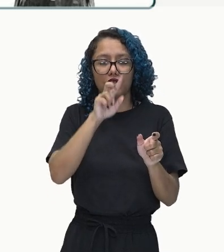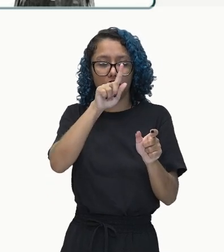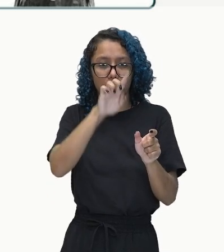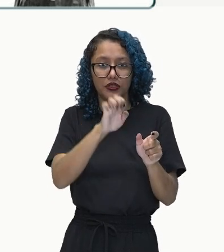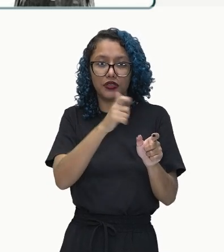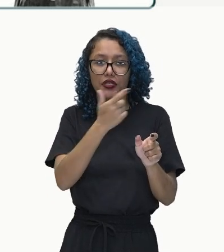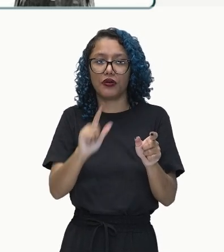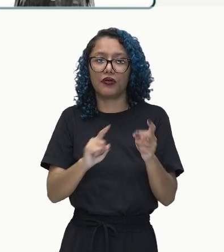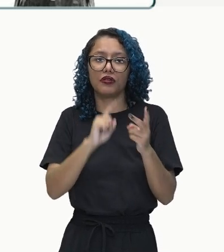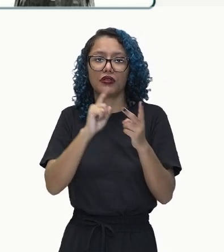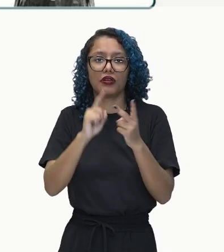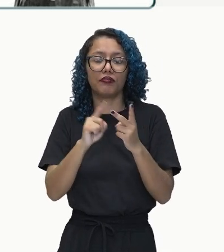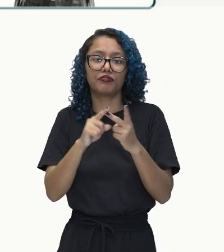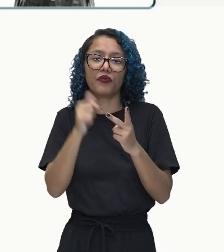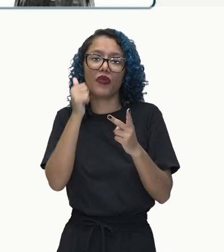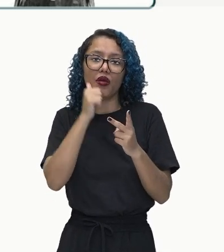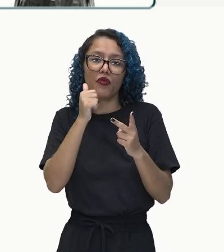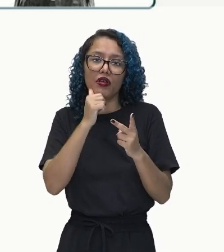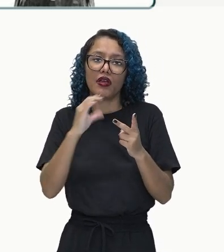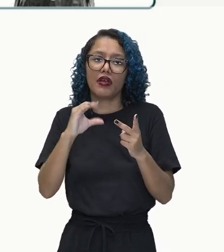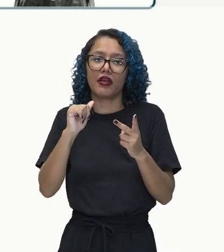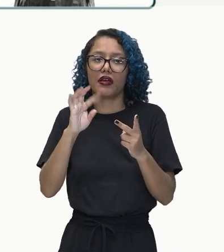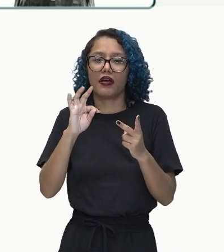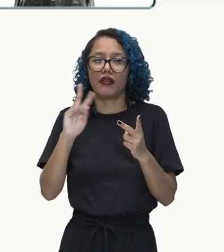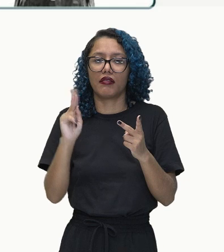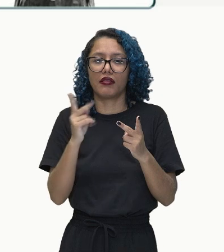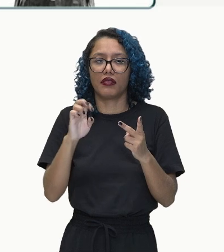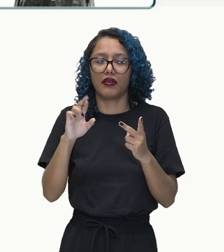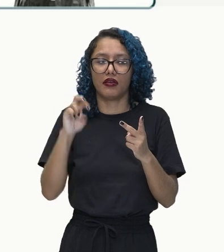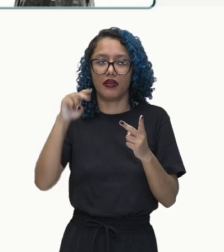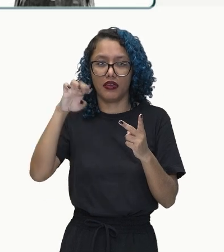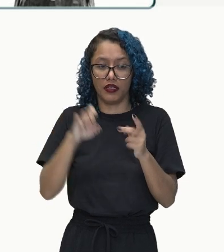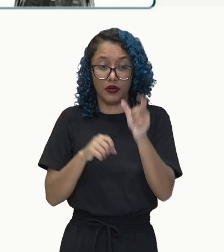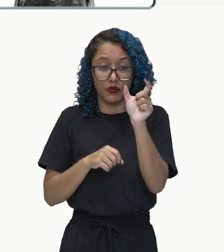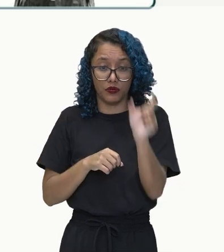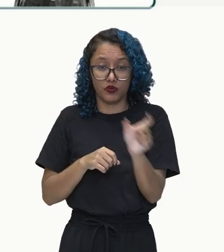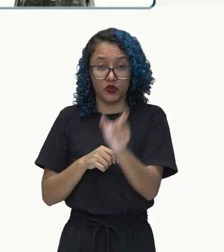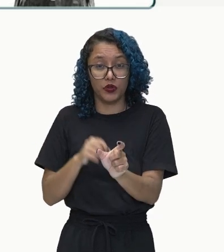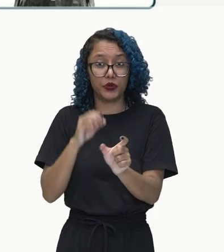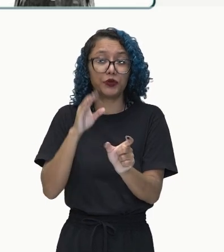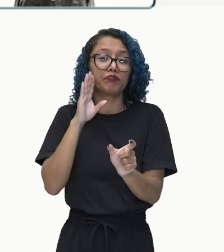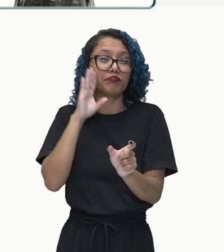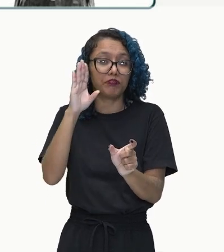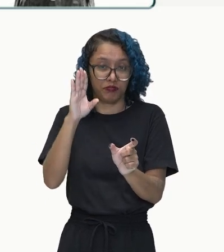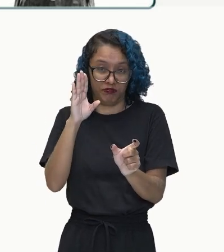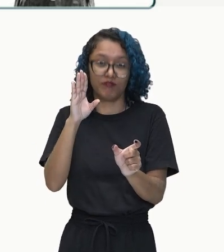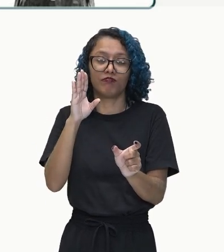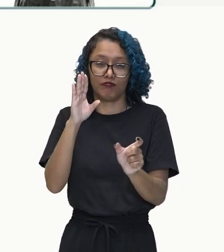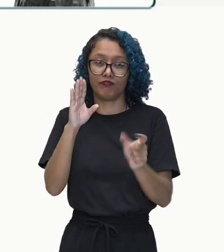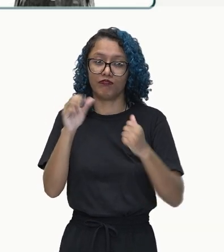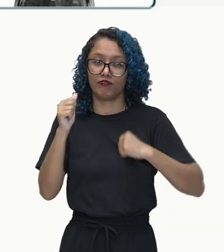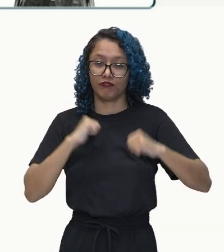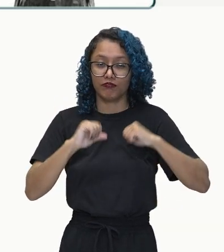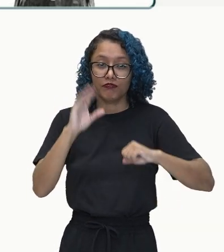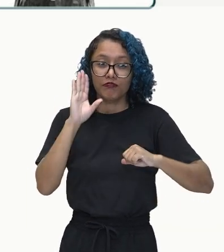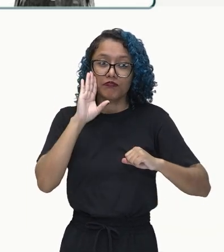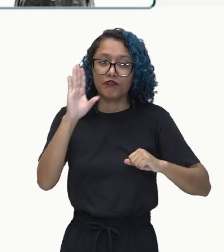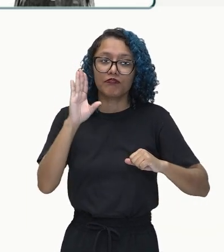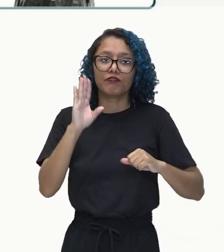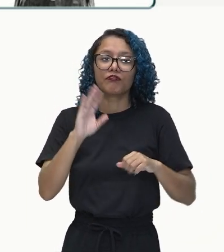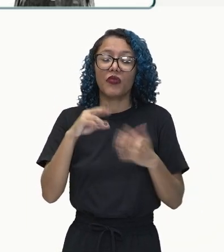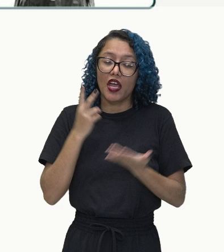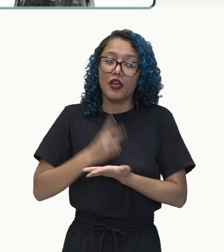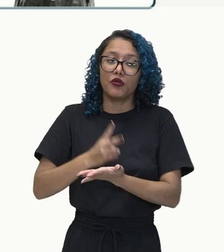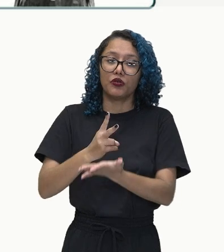Então temos aí o ator e a atriz principal do filme, né? Ele já apresenta também. Aí ele prossegue,